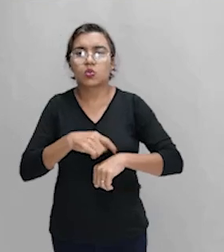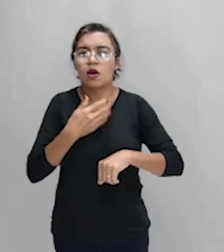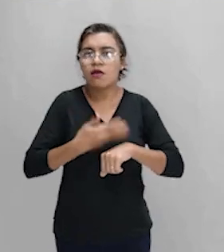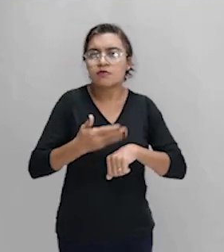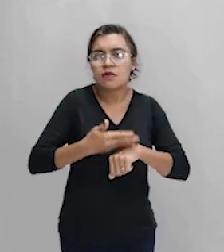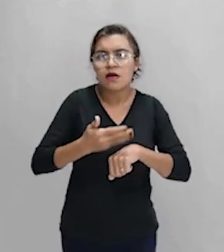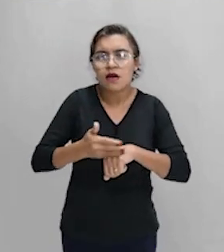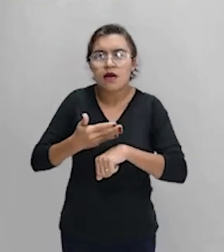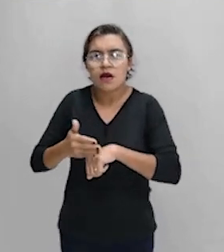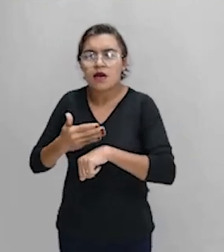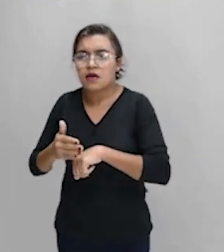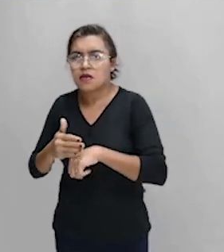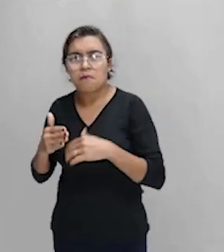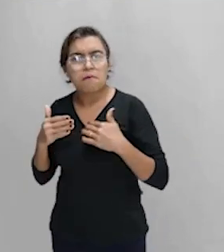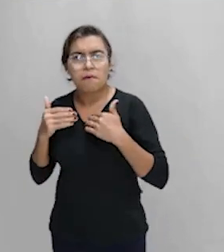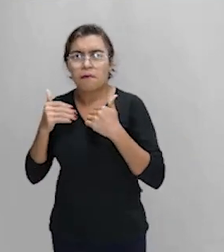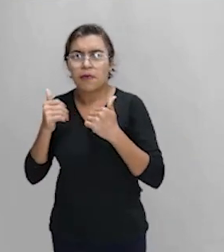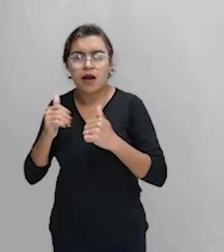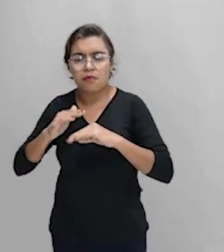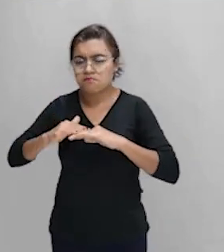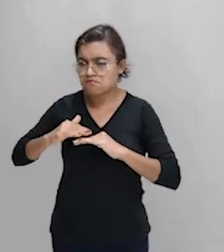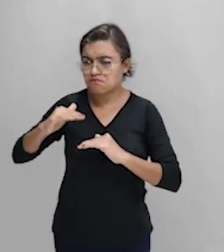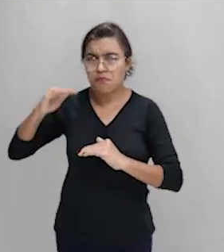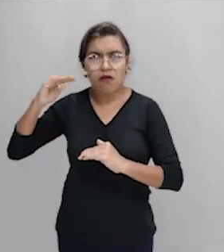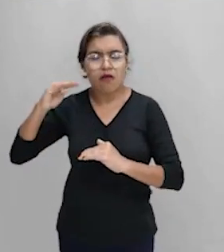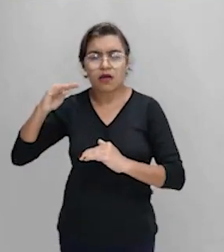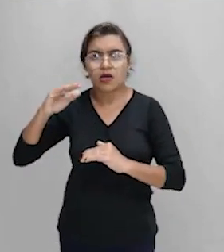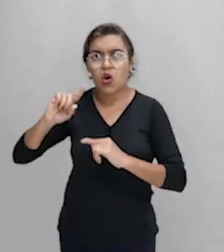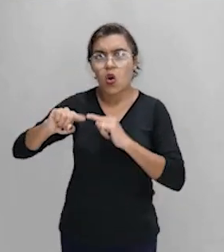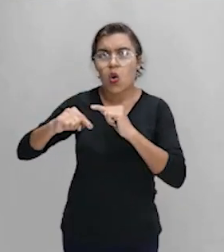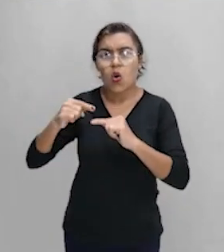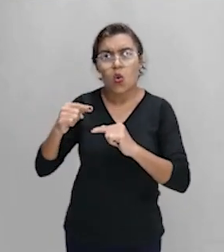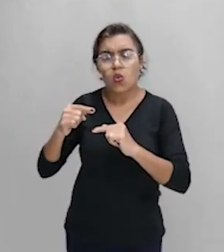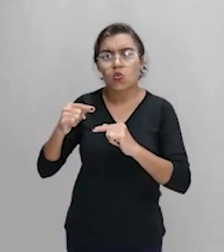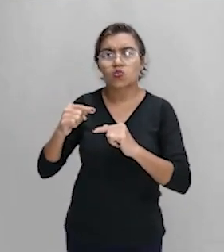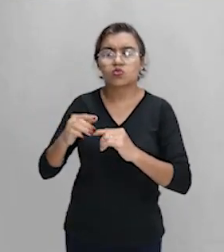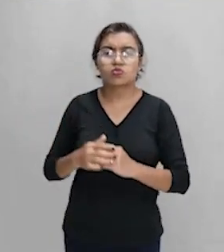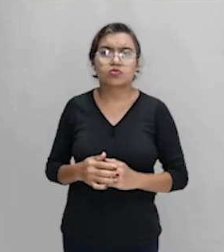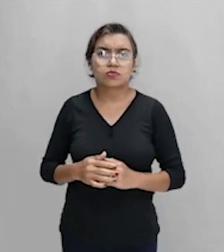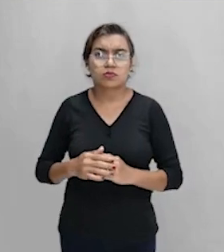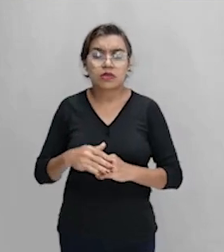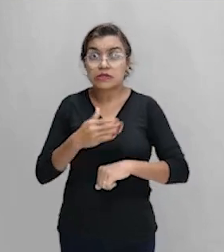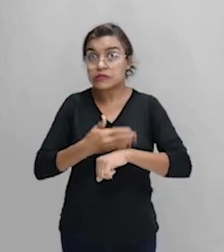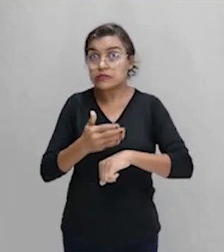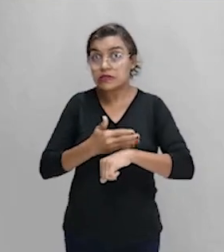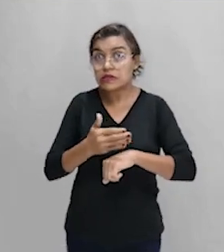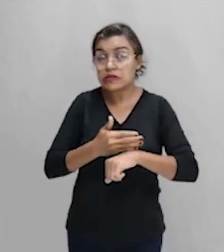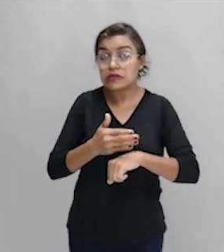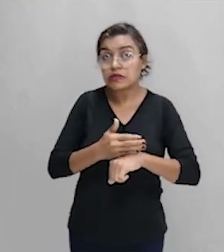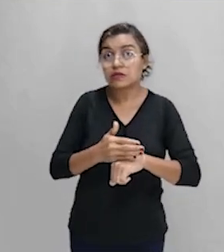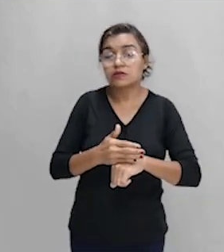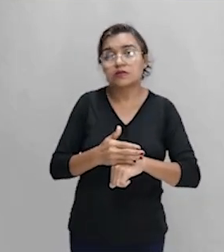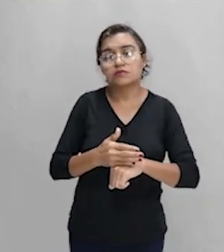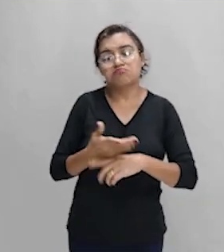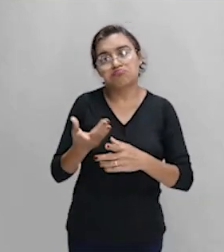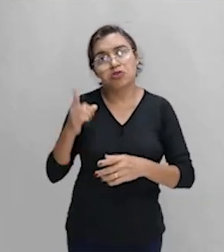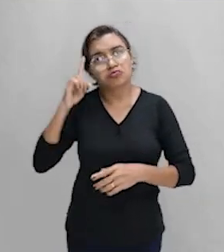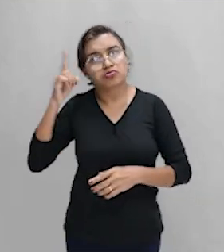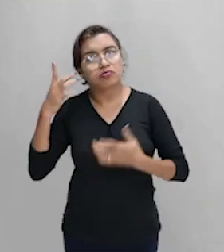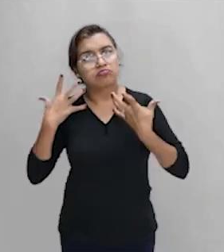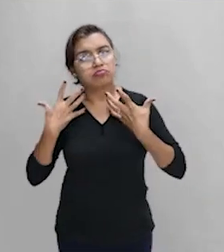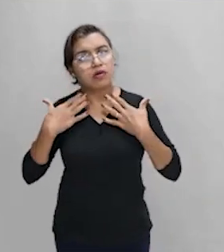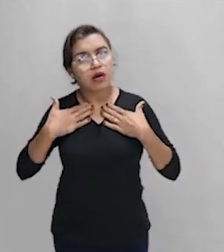tem treinos que vai ter uma intensidade maior. Terá o treino, entre aspas, que será o dia de descanso